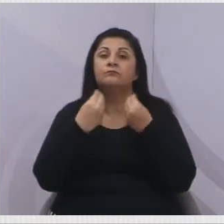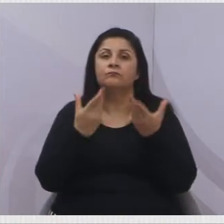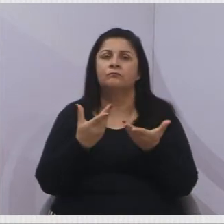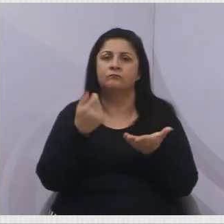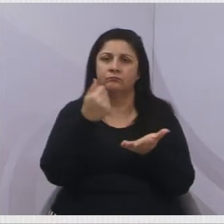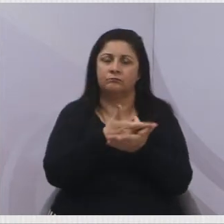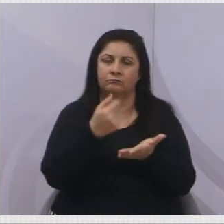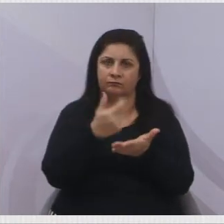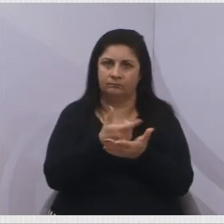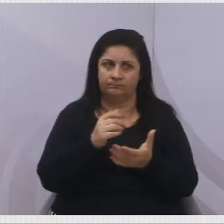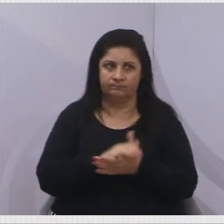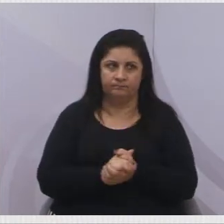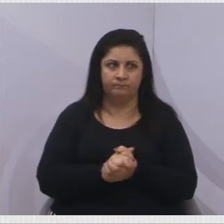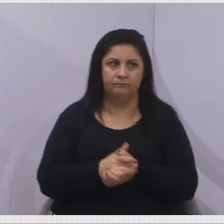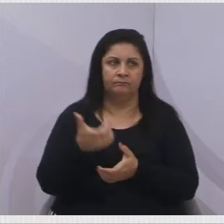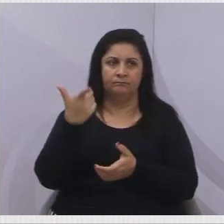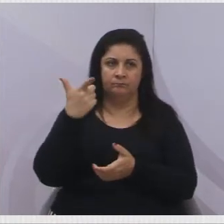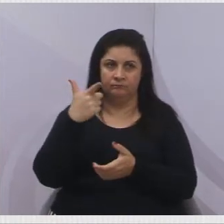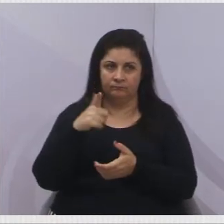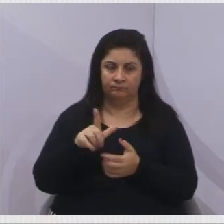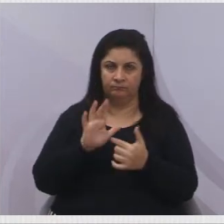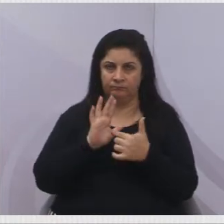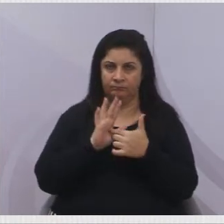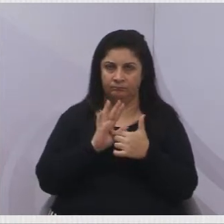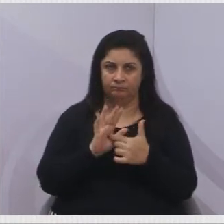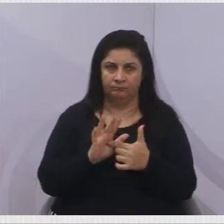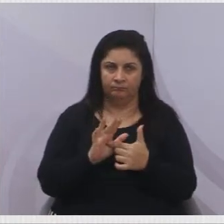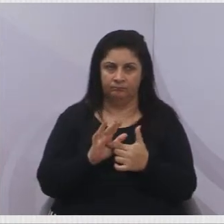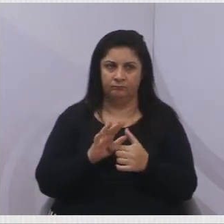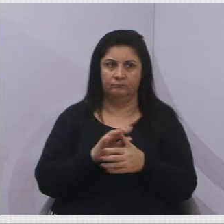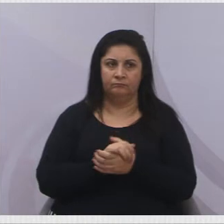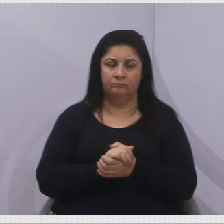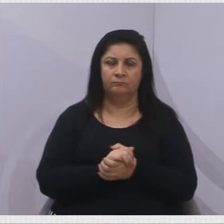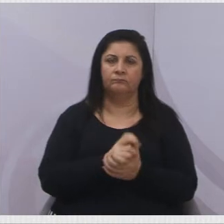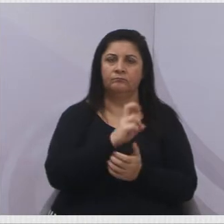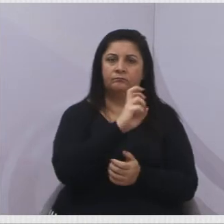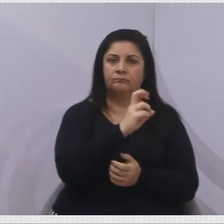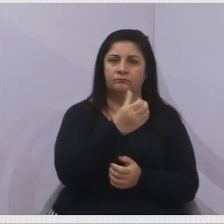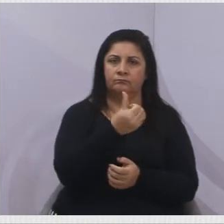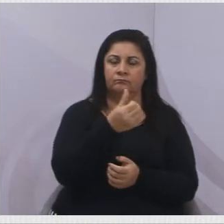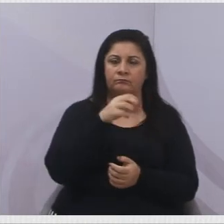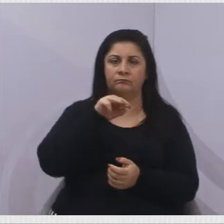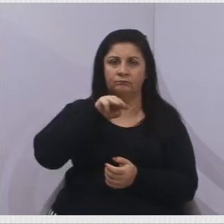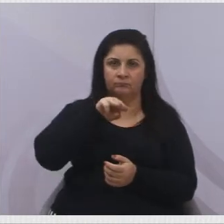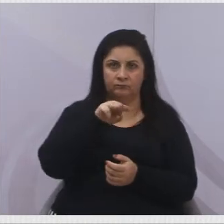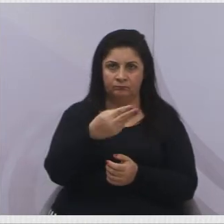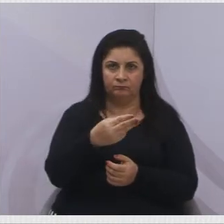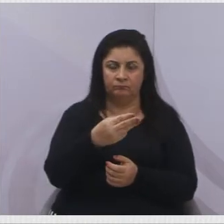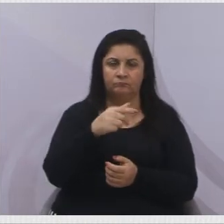aí, novamente, eu repito o número do quadro anterior, R$